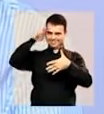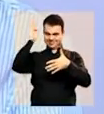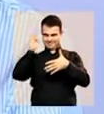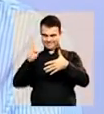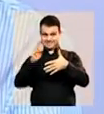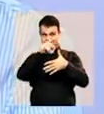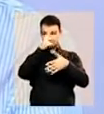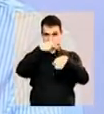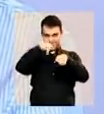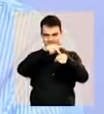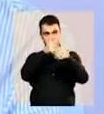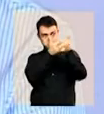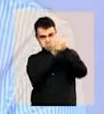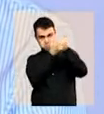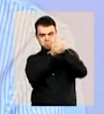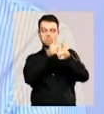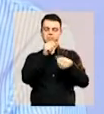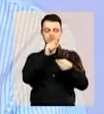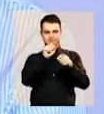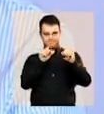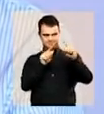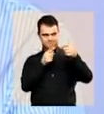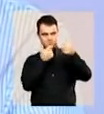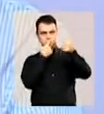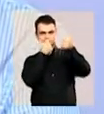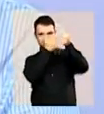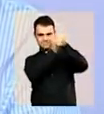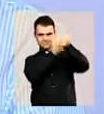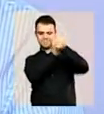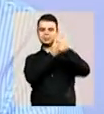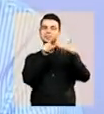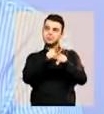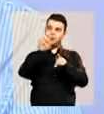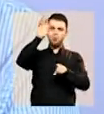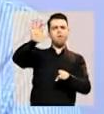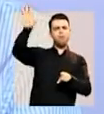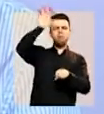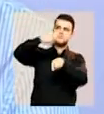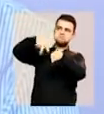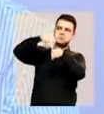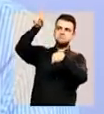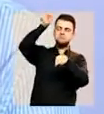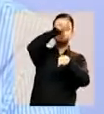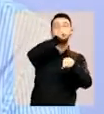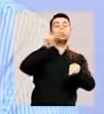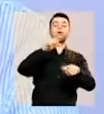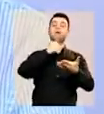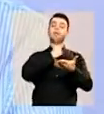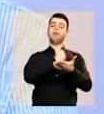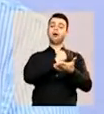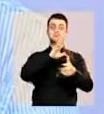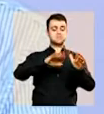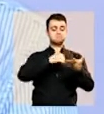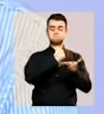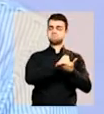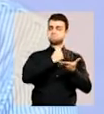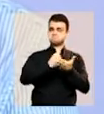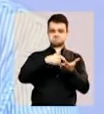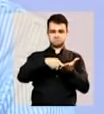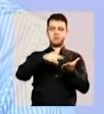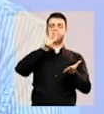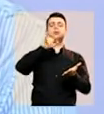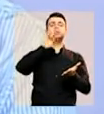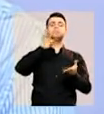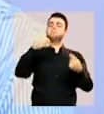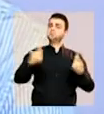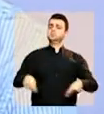países da Europa é por conta da não necessidade do visto. E aqui, tipo, na América do Sul não precisa